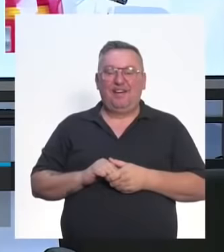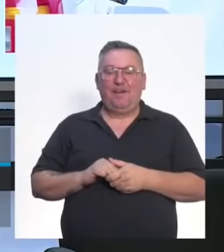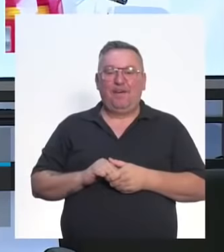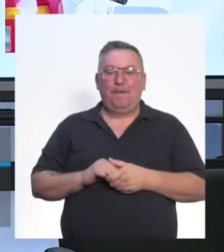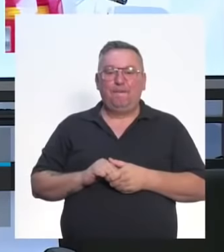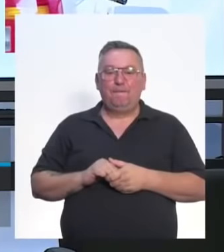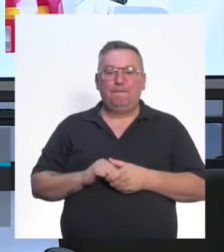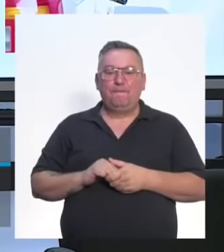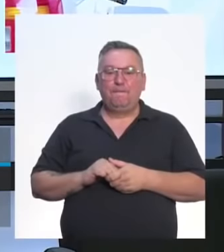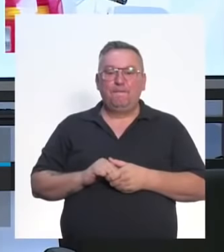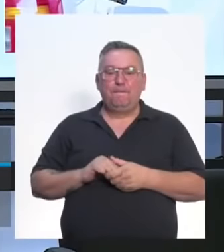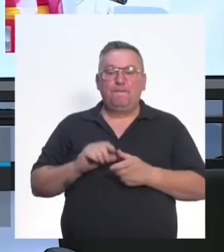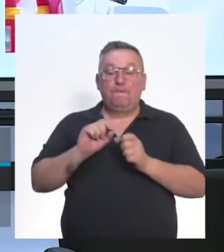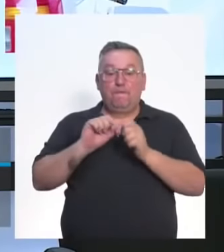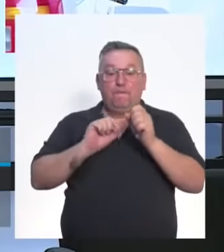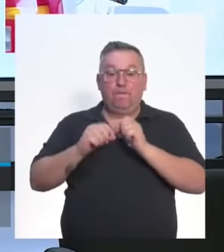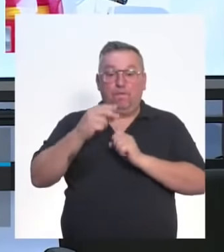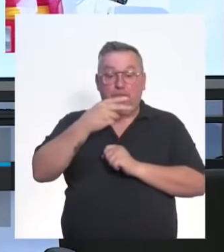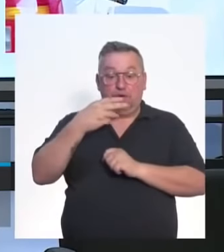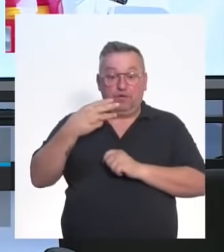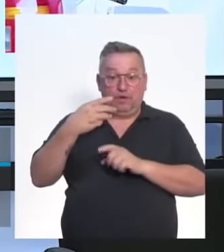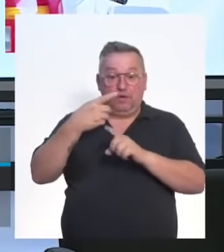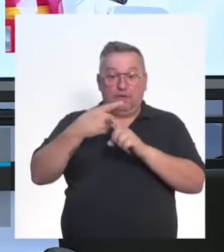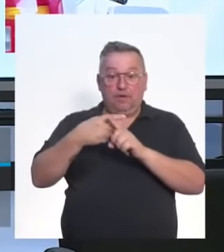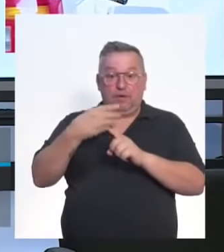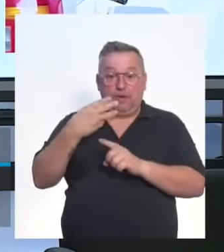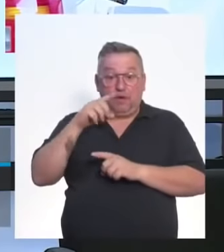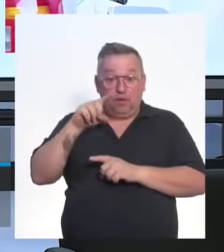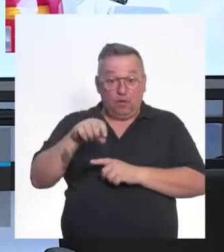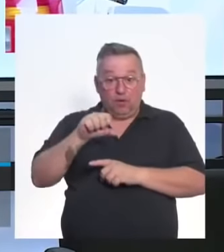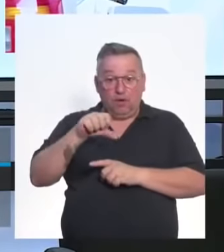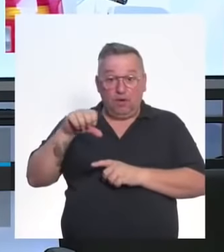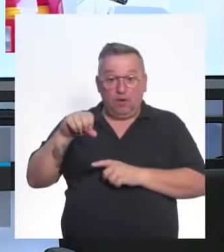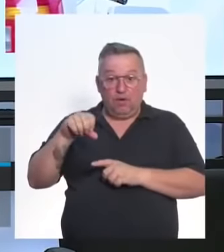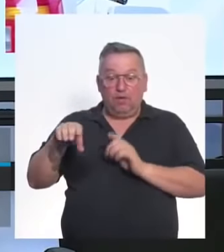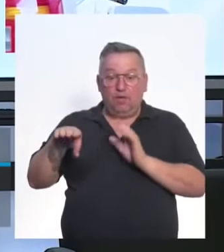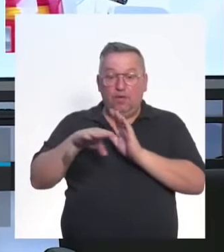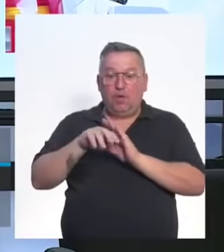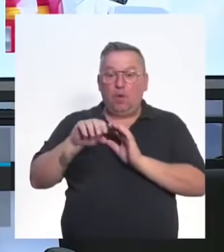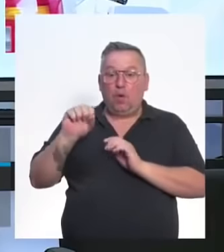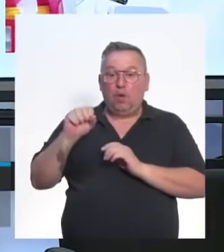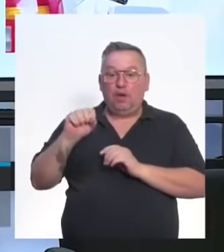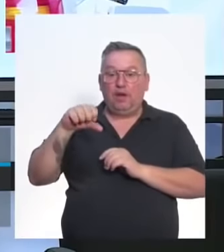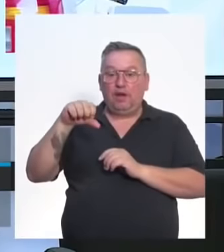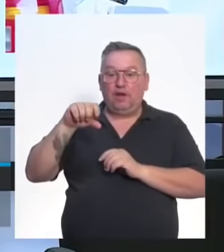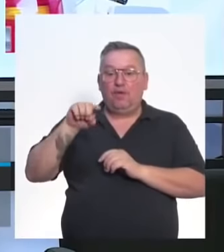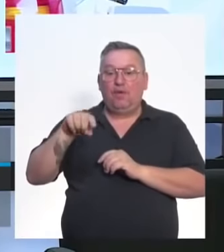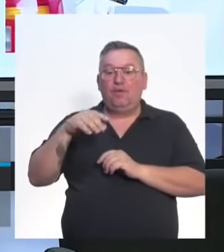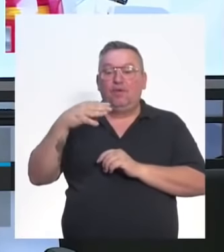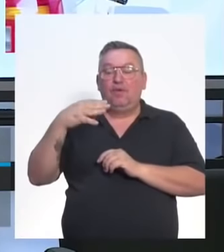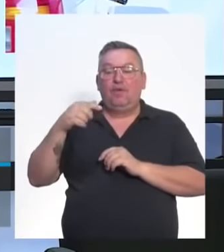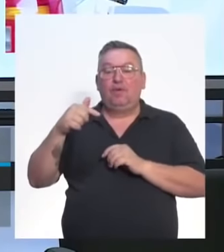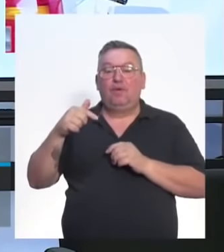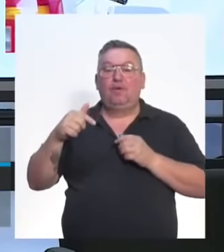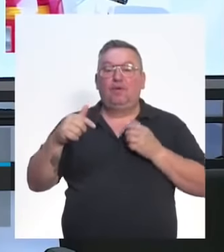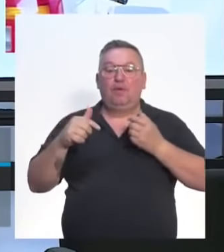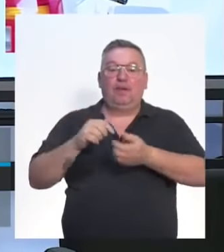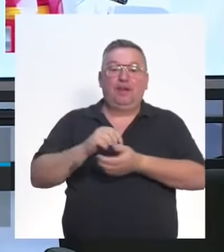enfim, tá? Ao se fazer 23 vezes 3,89, chegamos lá nos R$